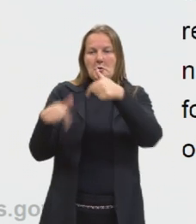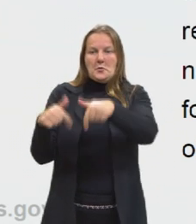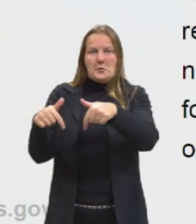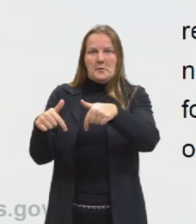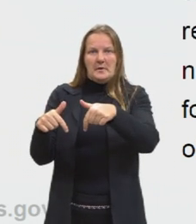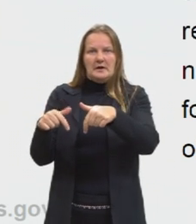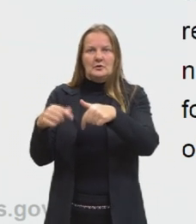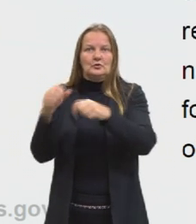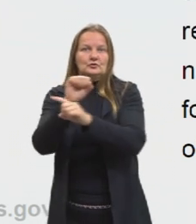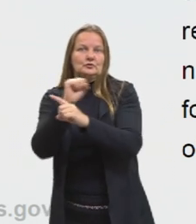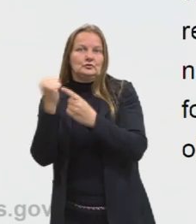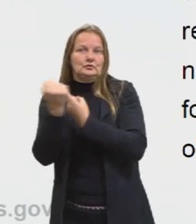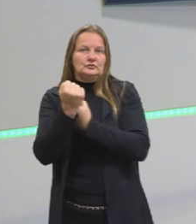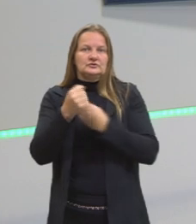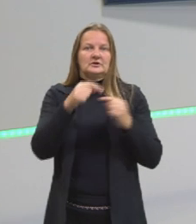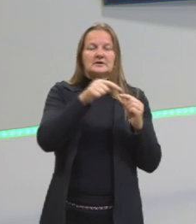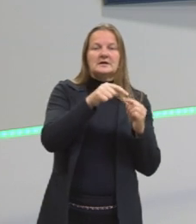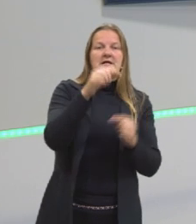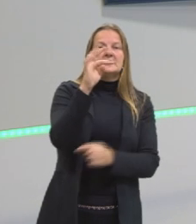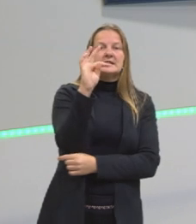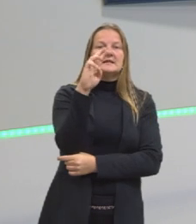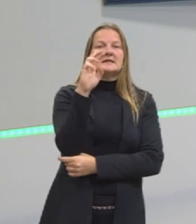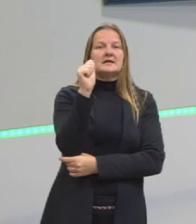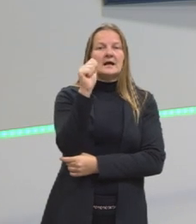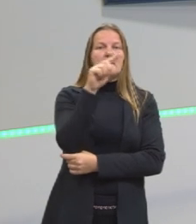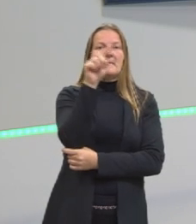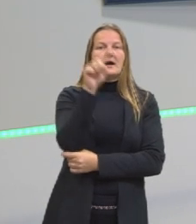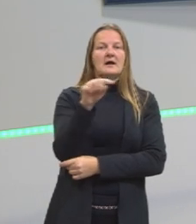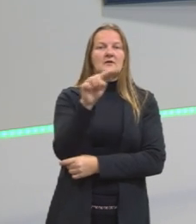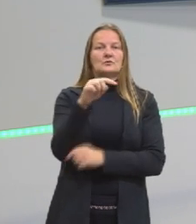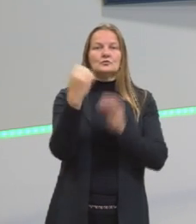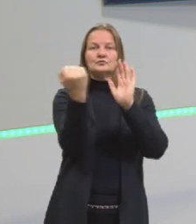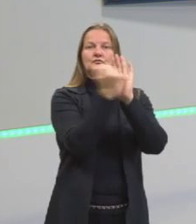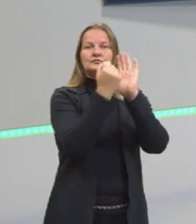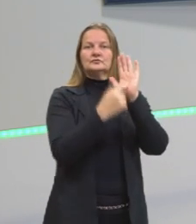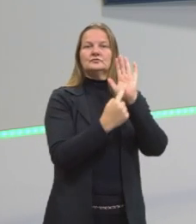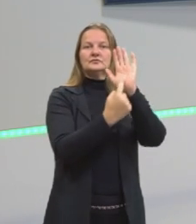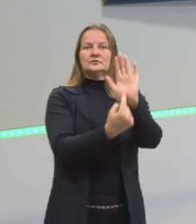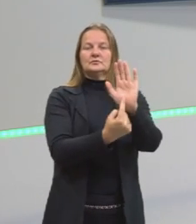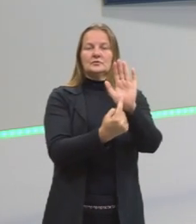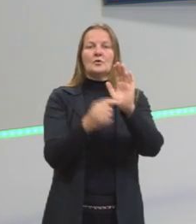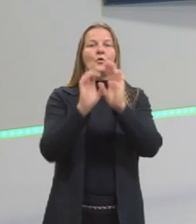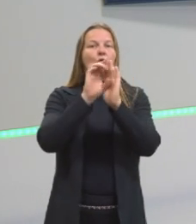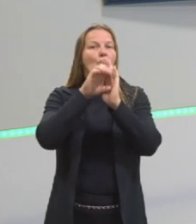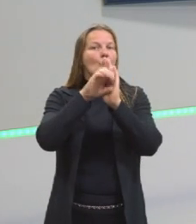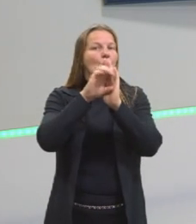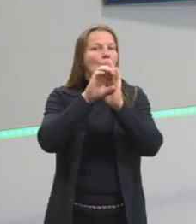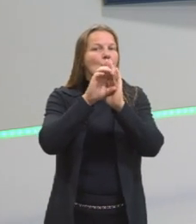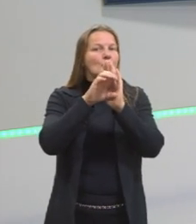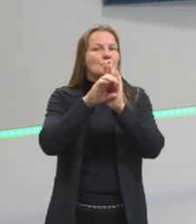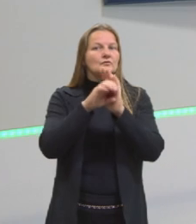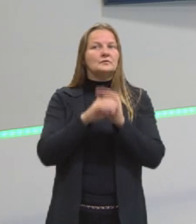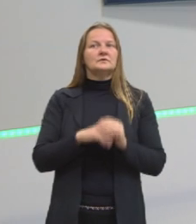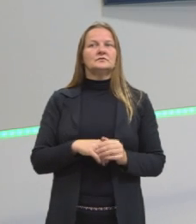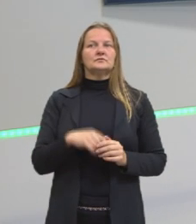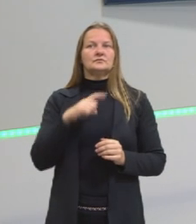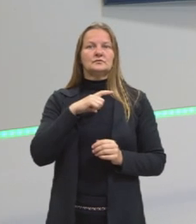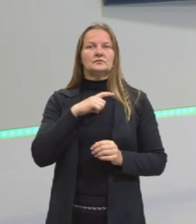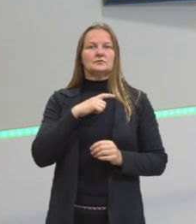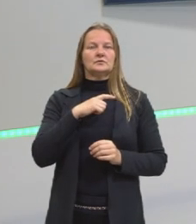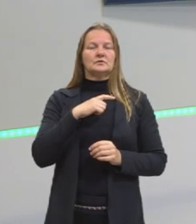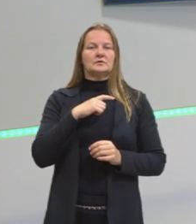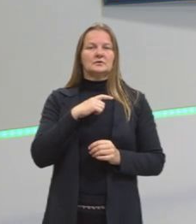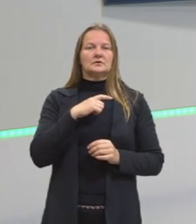que o Enem ele sempre cobra bastante a questão do senso comum então cuidem né se aparecer trabalho relacionado ao trabalho